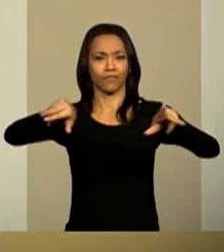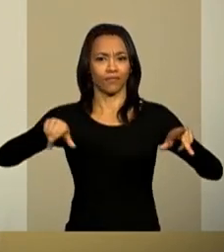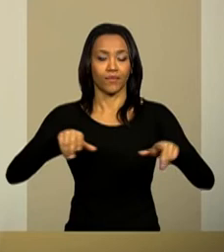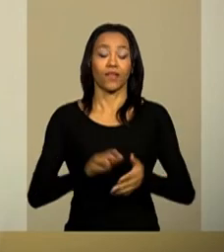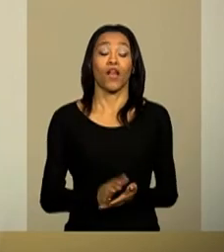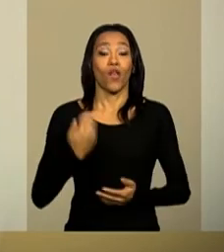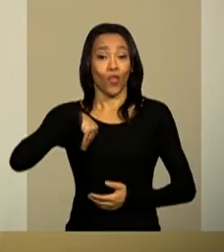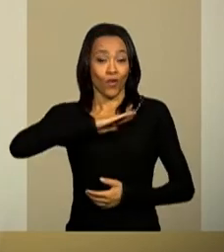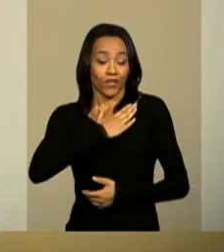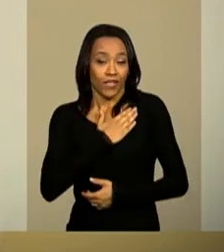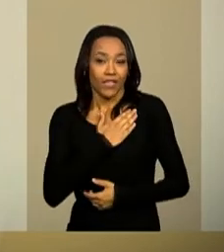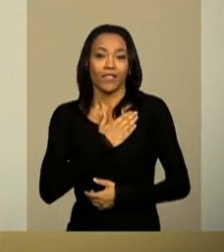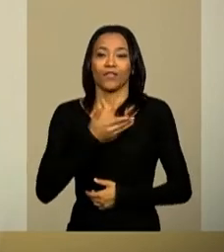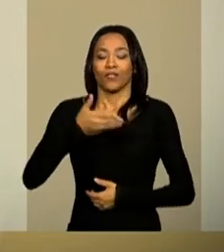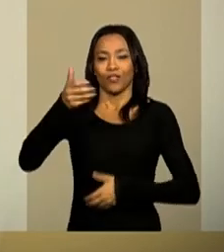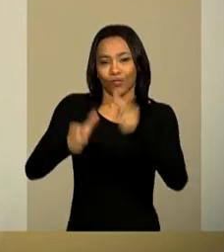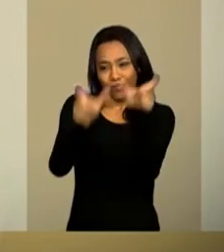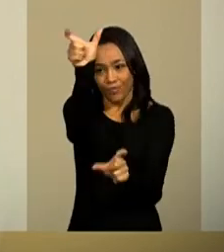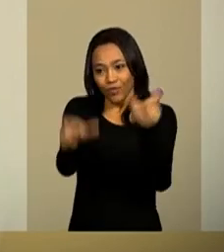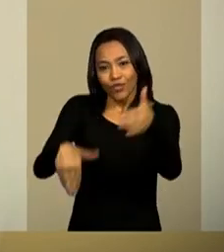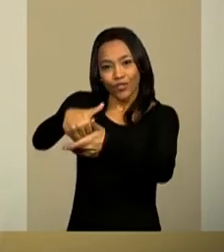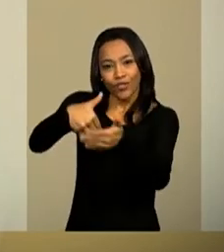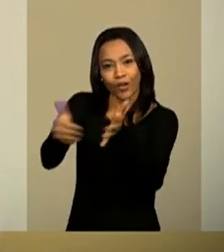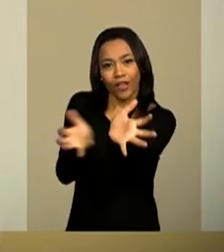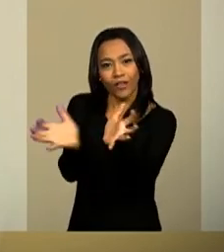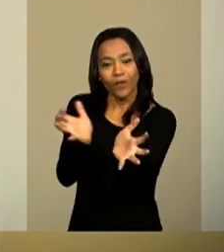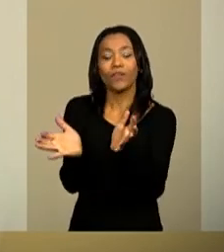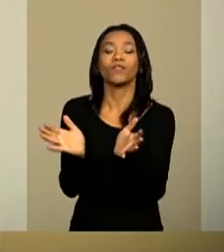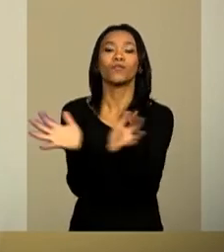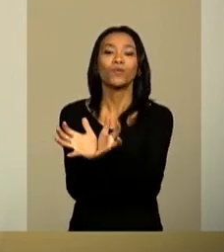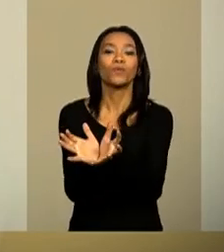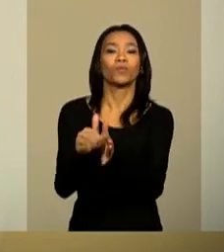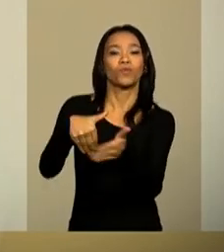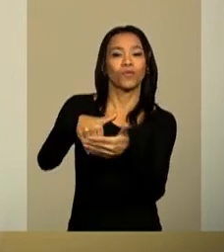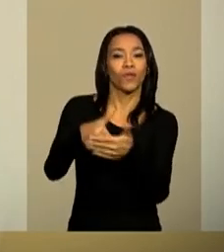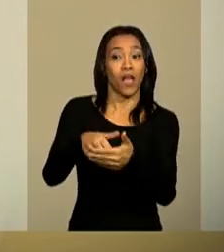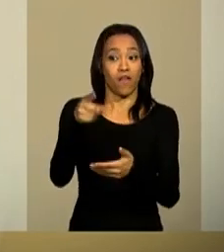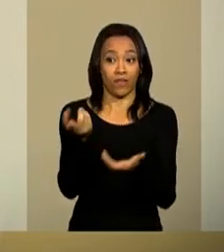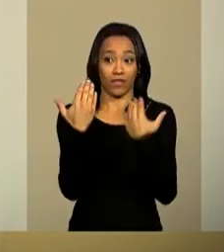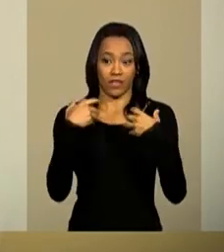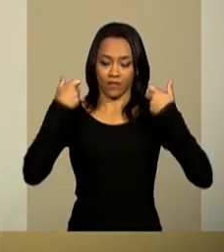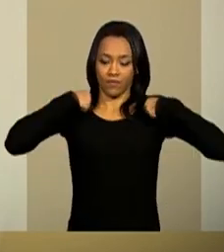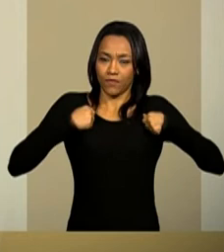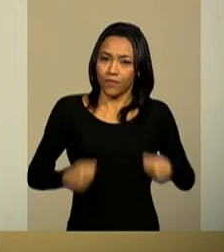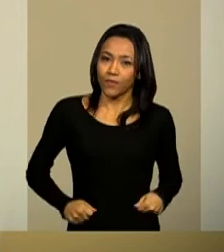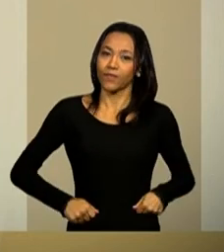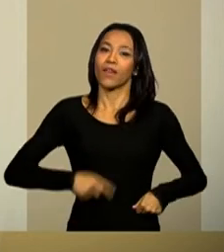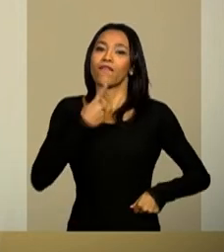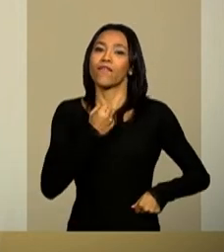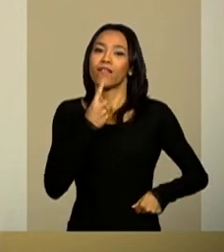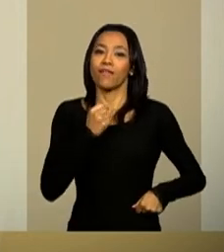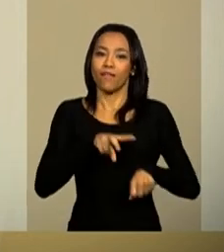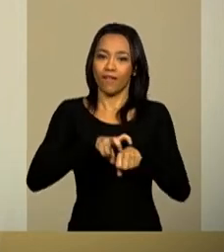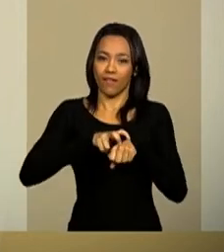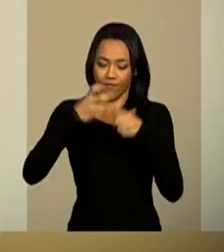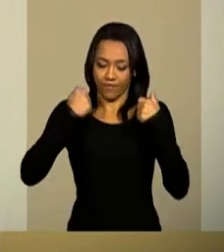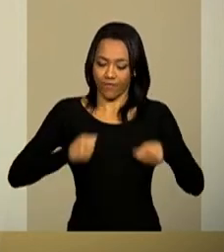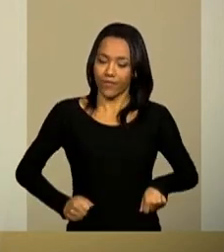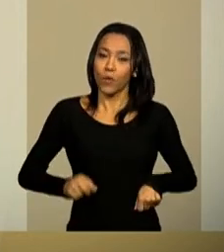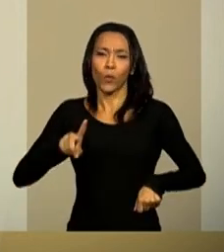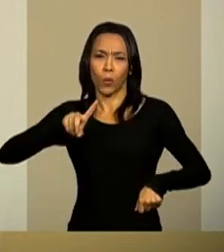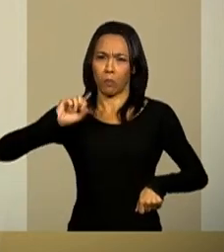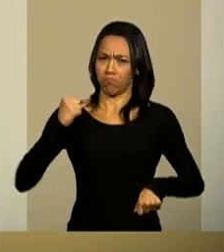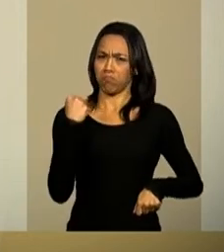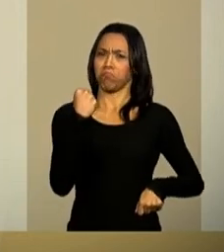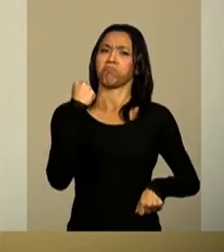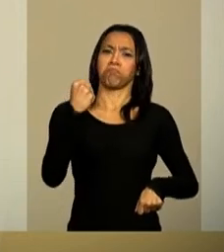queridos jogadores e querida comissão técnica, debaixo da camisa verde-amarela, vocês materializam um